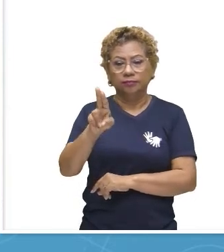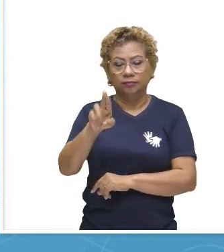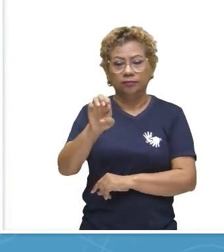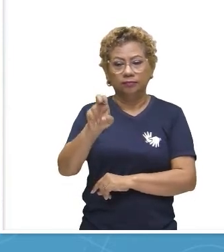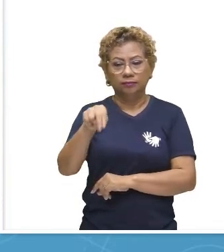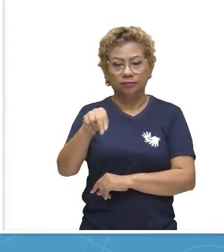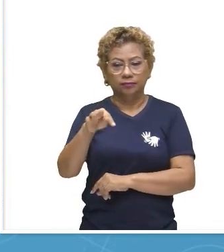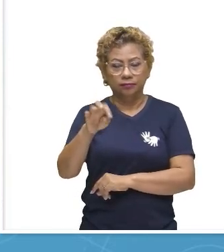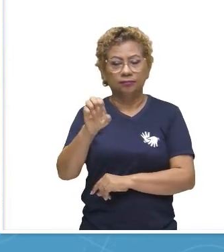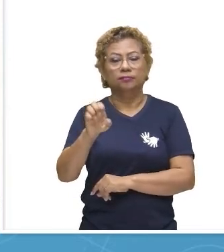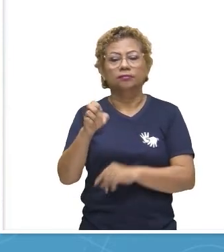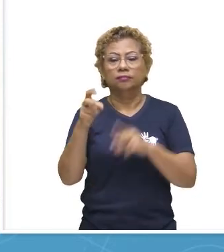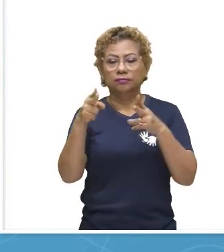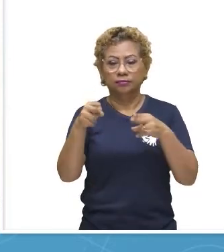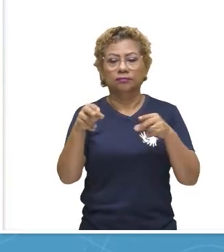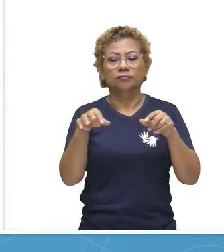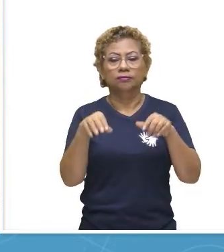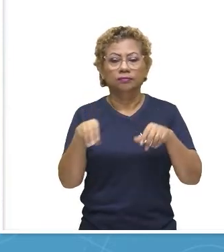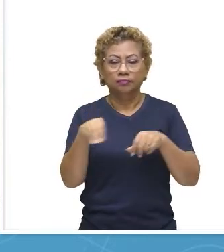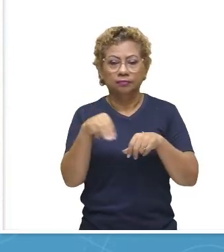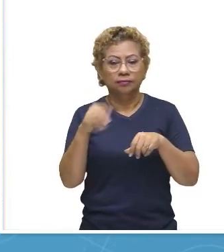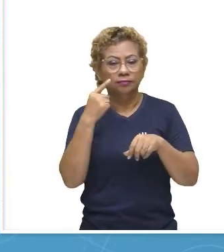se esse ângulo aqui